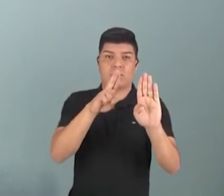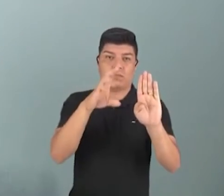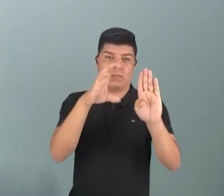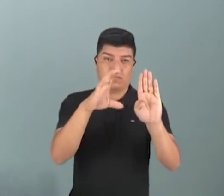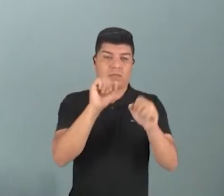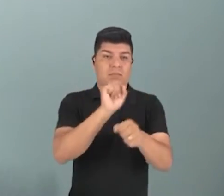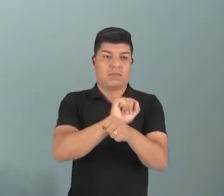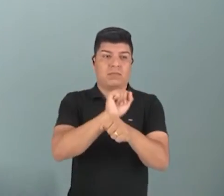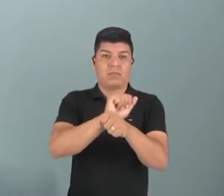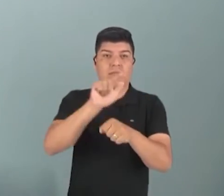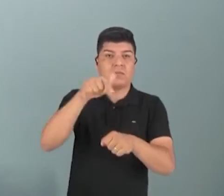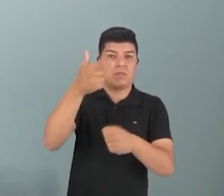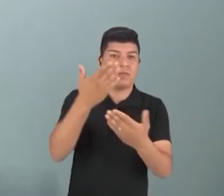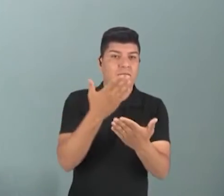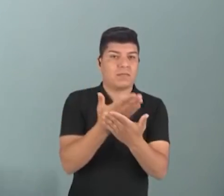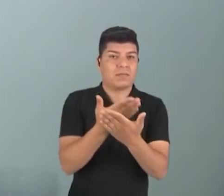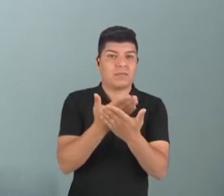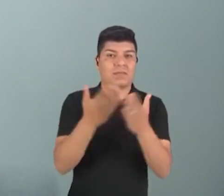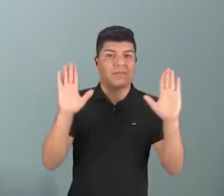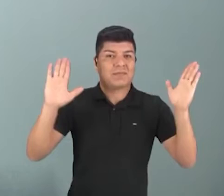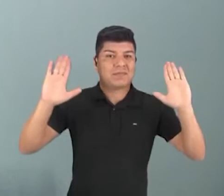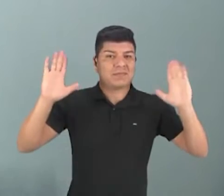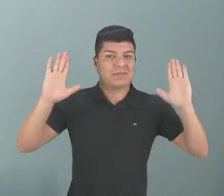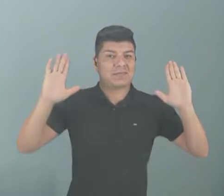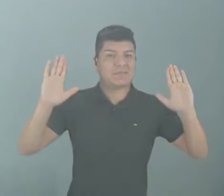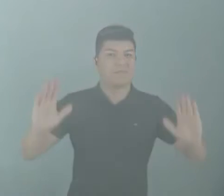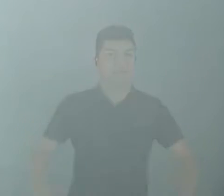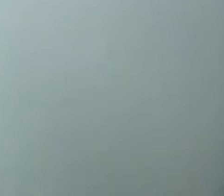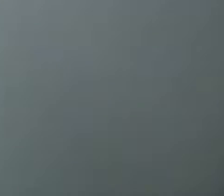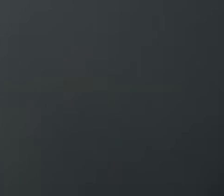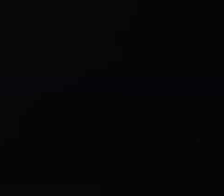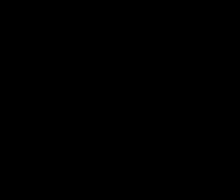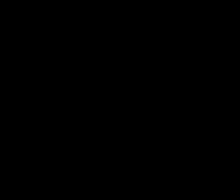eduque-se espero na próxima aula tchau